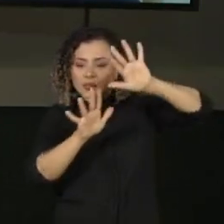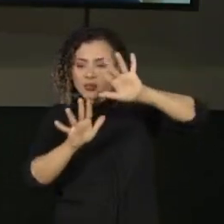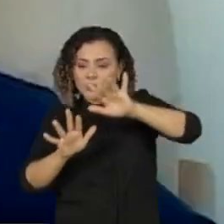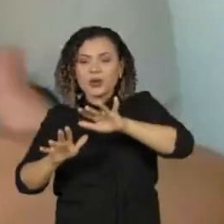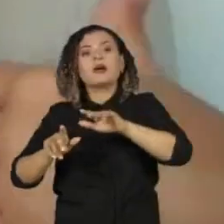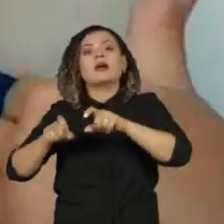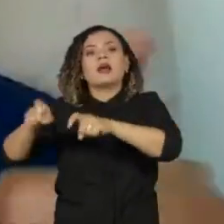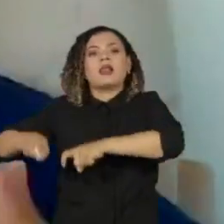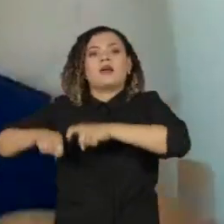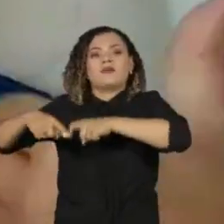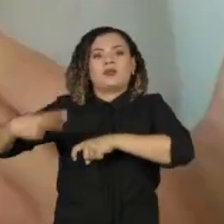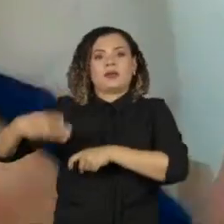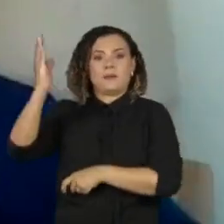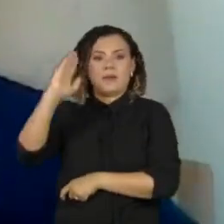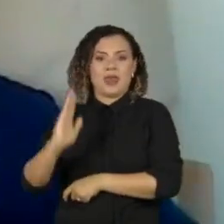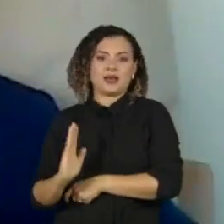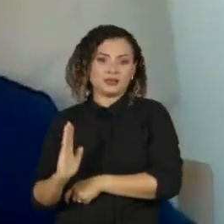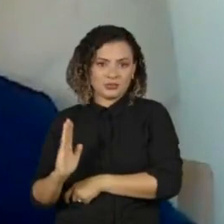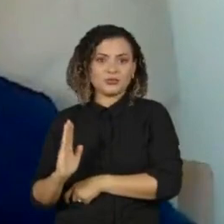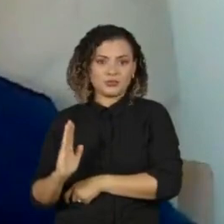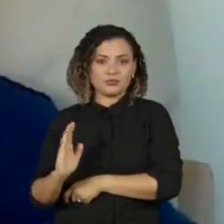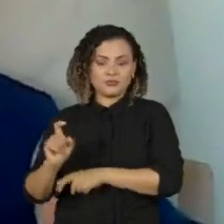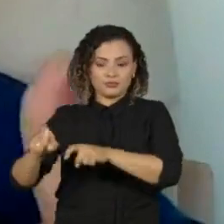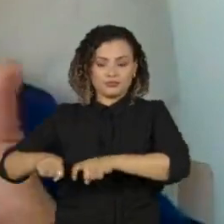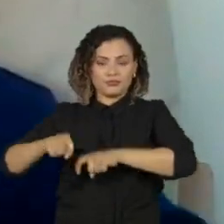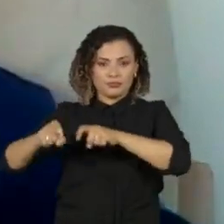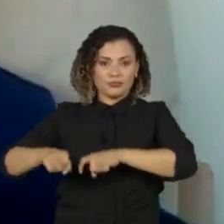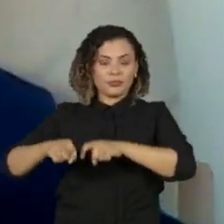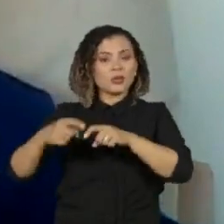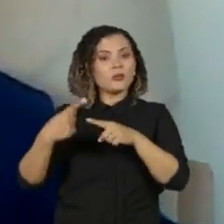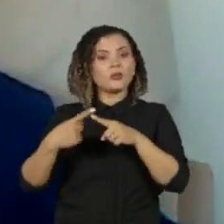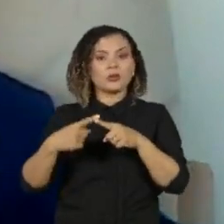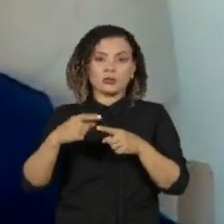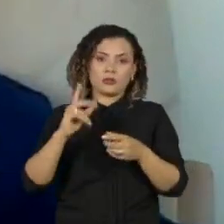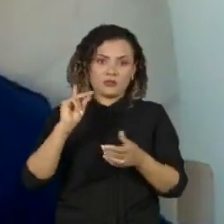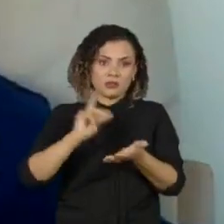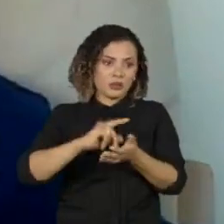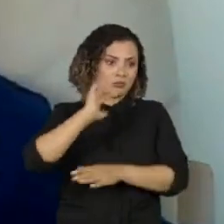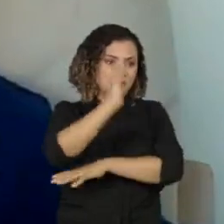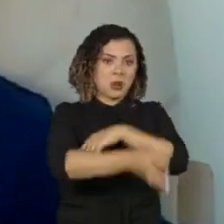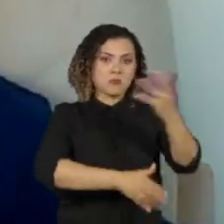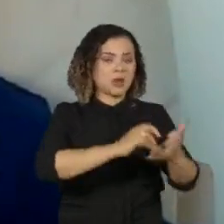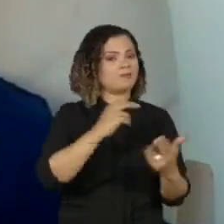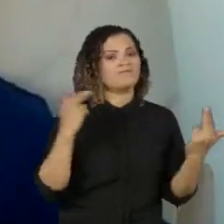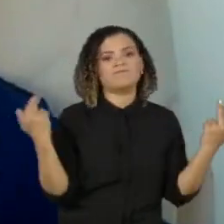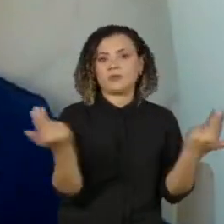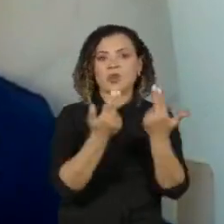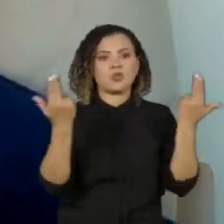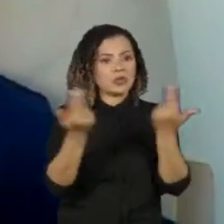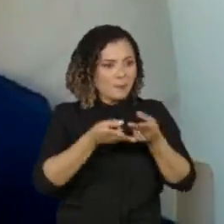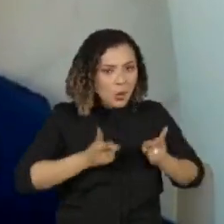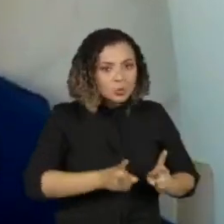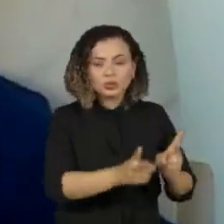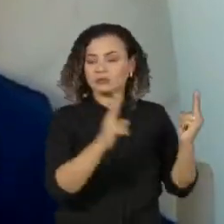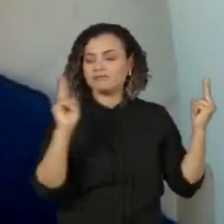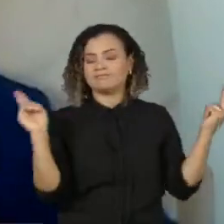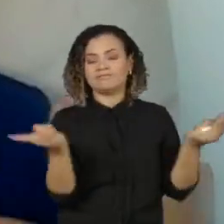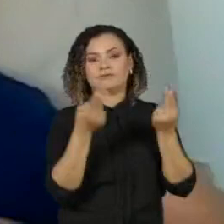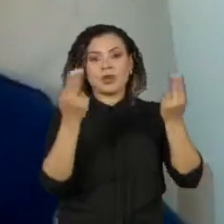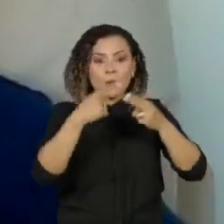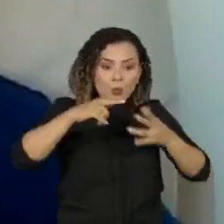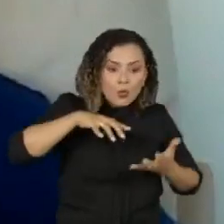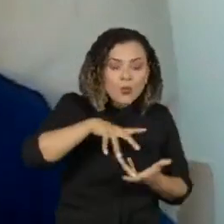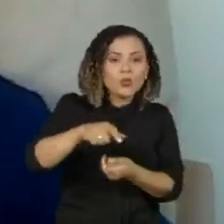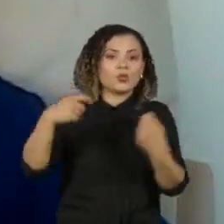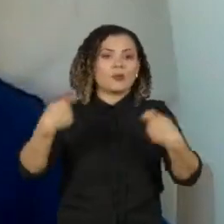o país. Nós não podemos mais perder floresta, porque não só o Brasil, mas o continente sul-americano e o mundo dependem do